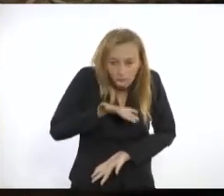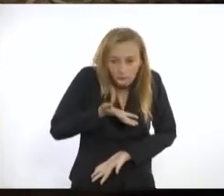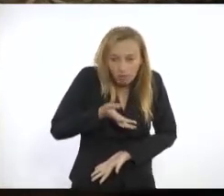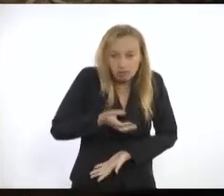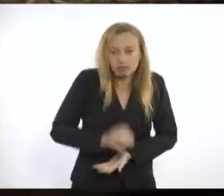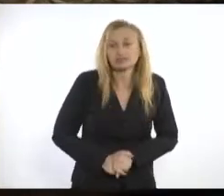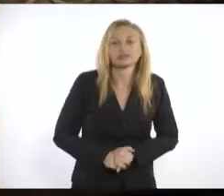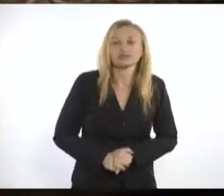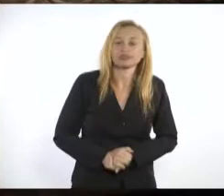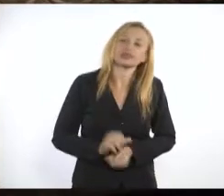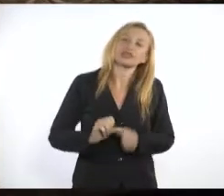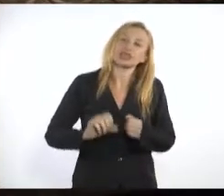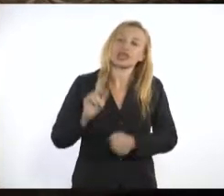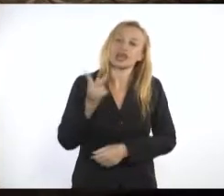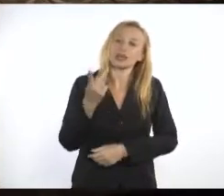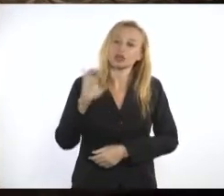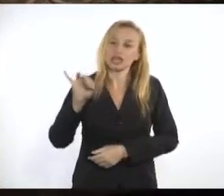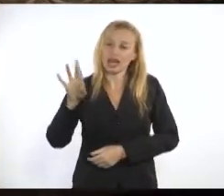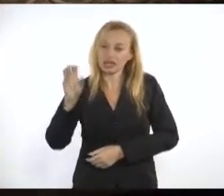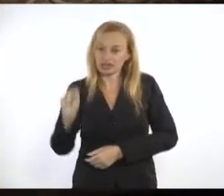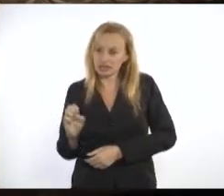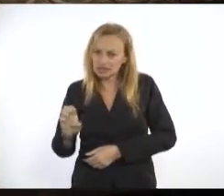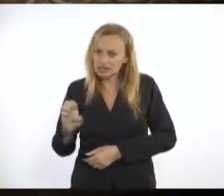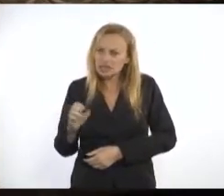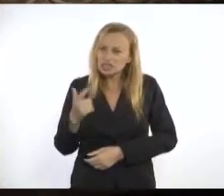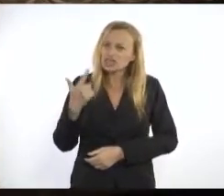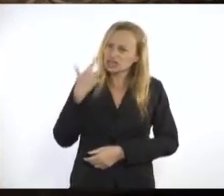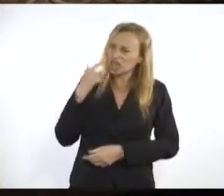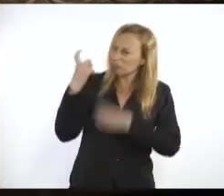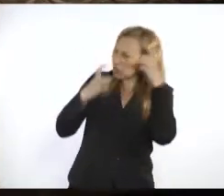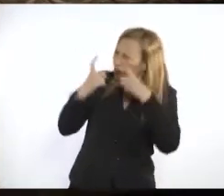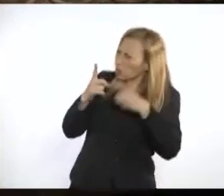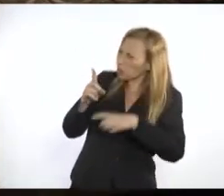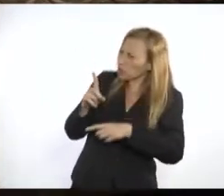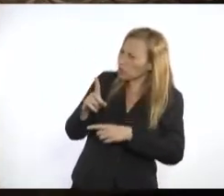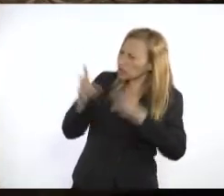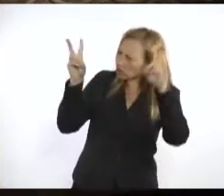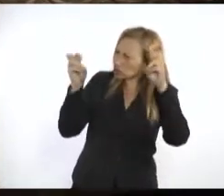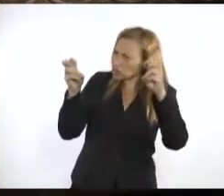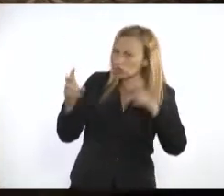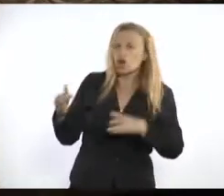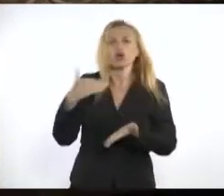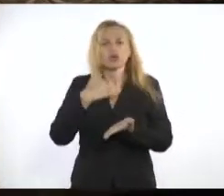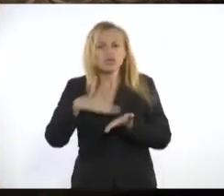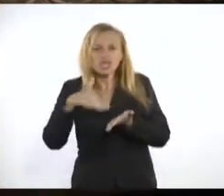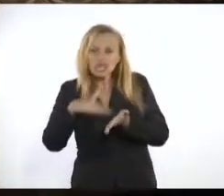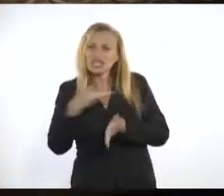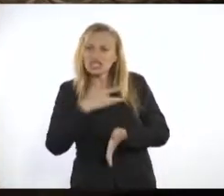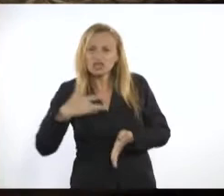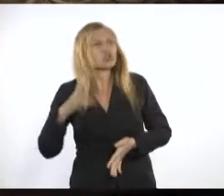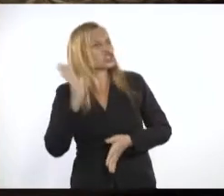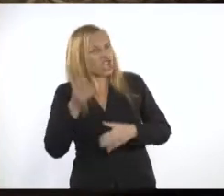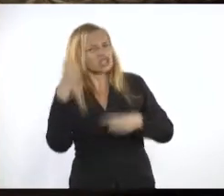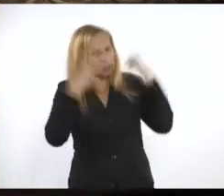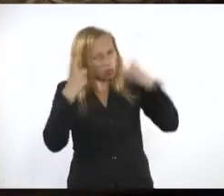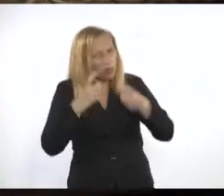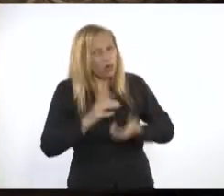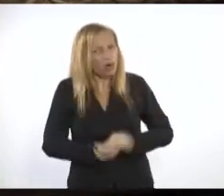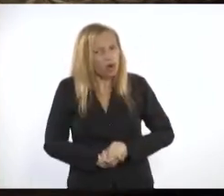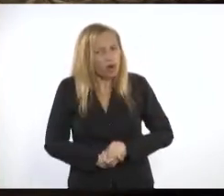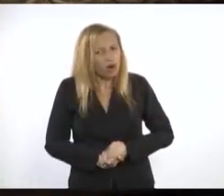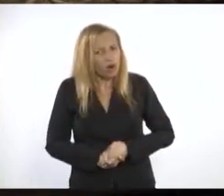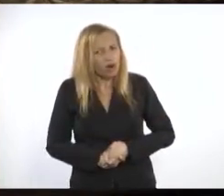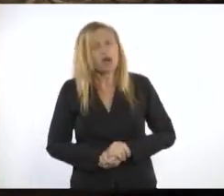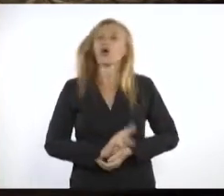para fazer hemodiálise? Alguém já se preocupou com isso? O secretário de saúde já se preocupou com isso?